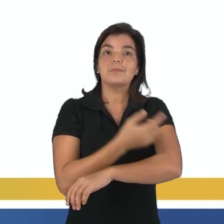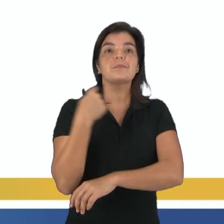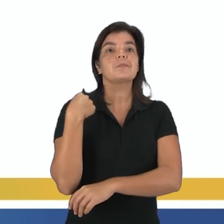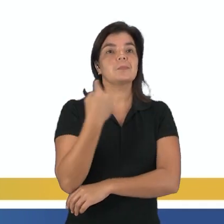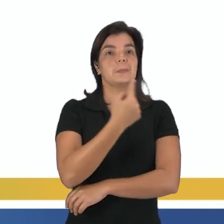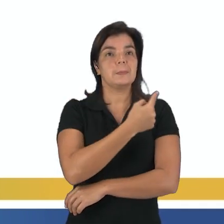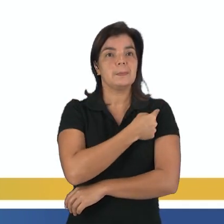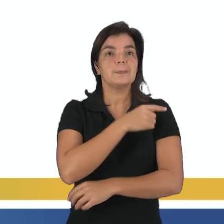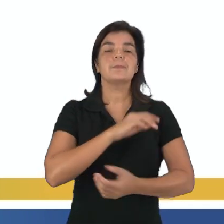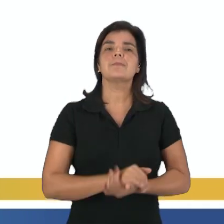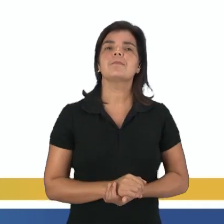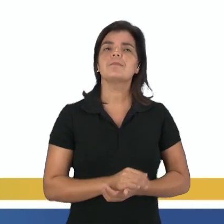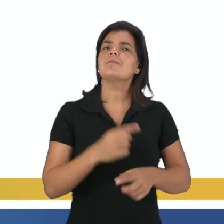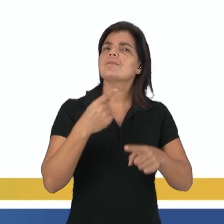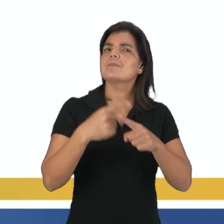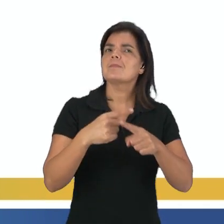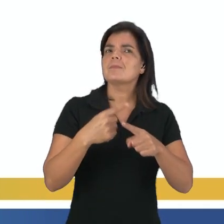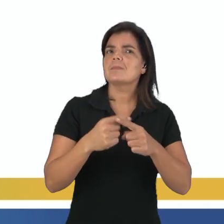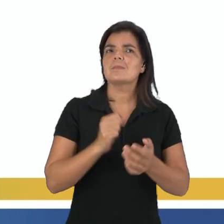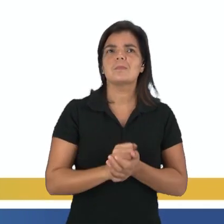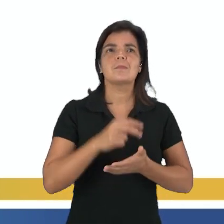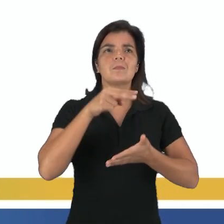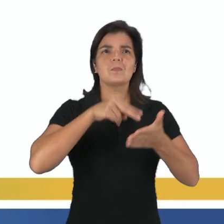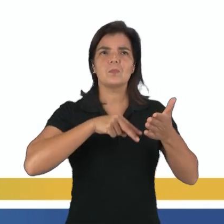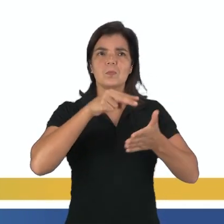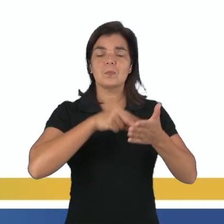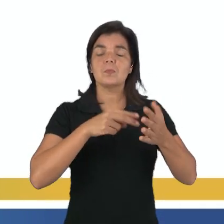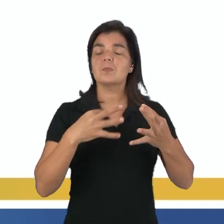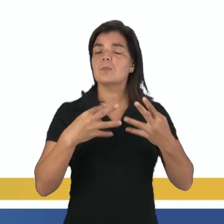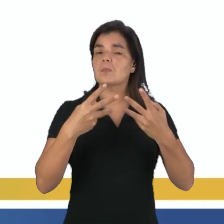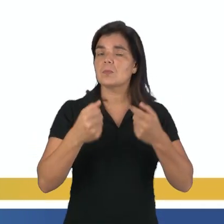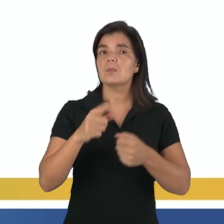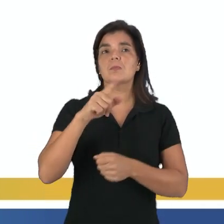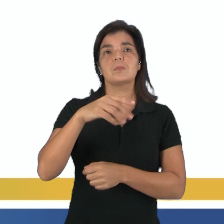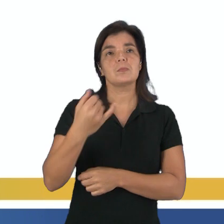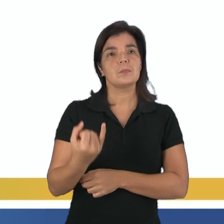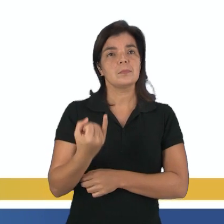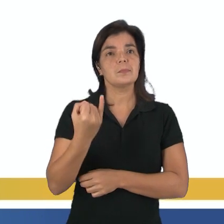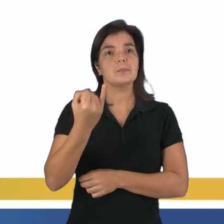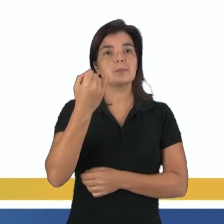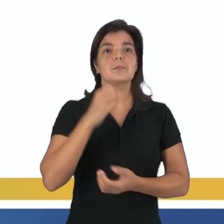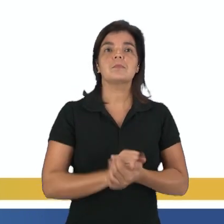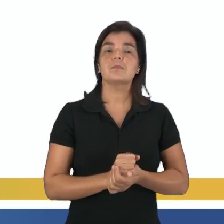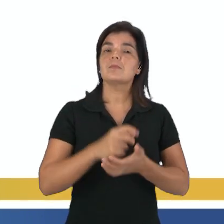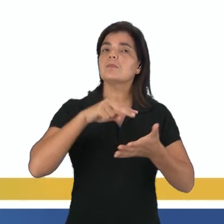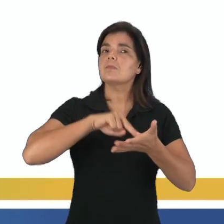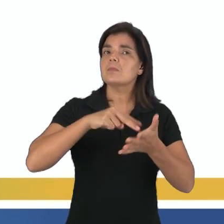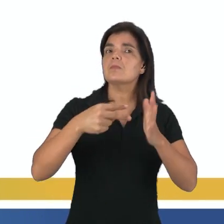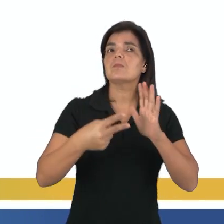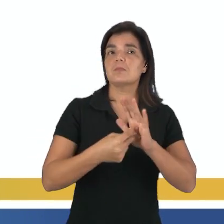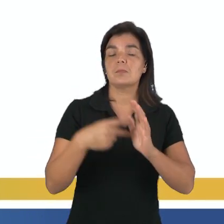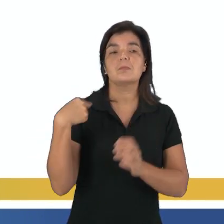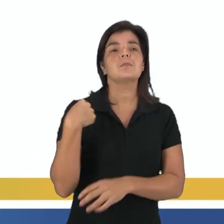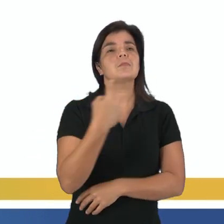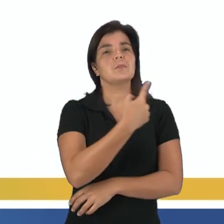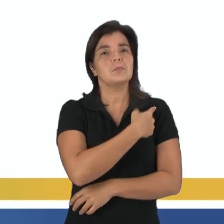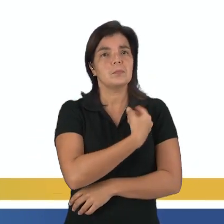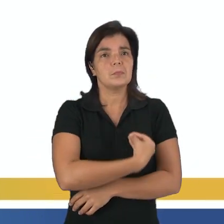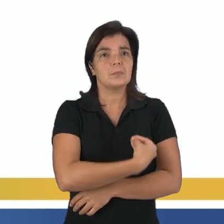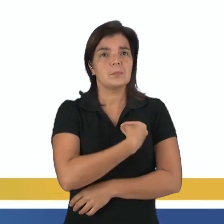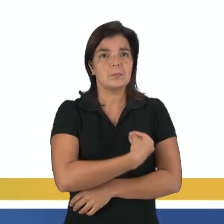gente. Por que ler essas histórias são importantes e significativas para a nossa